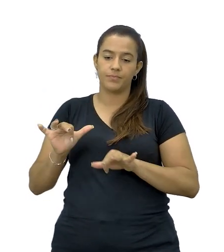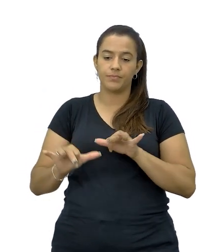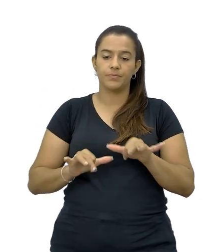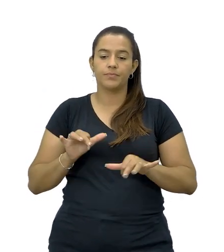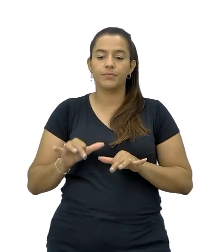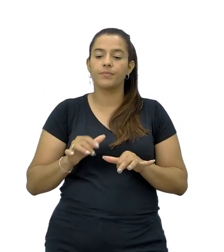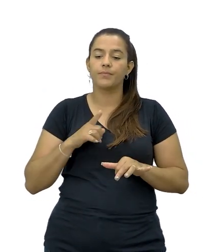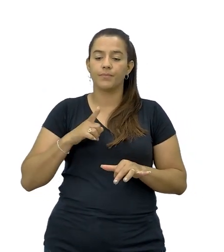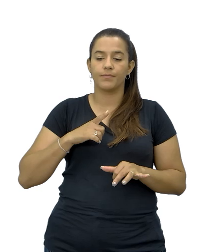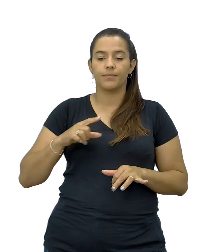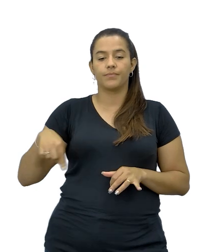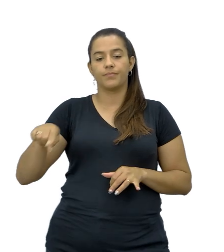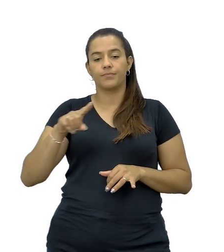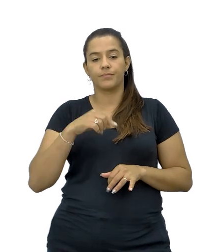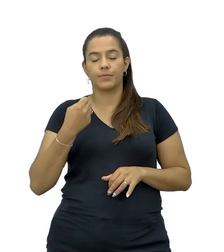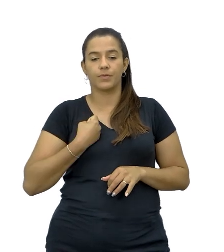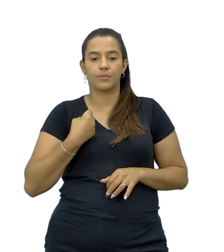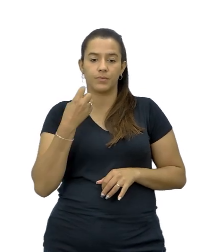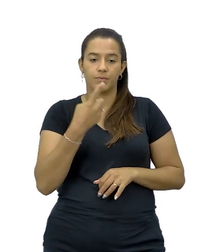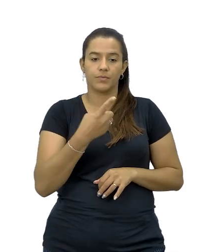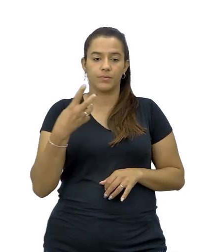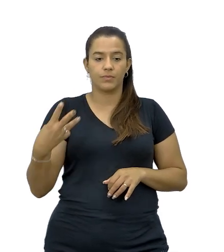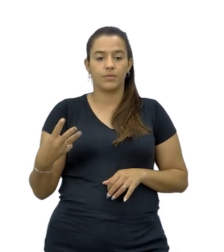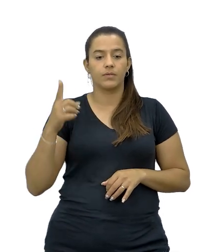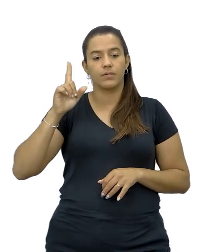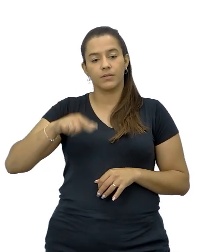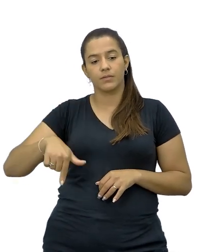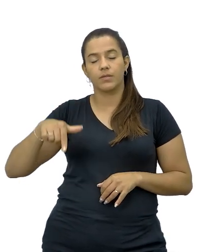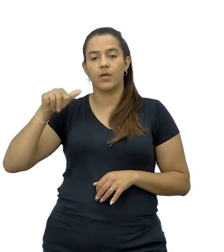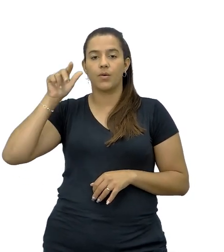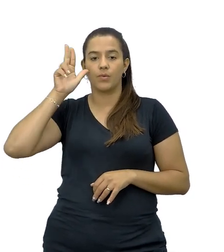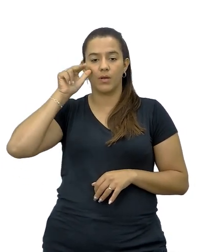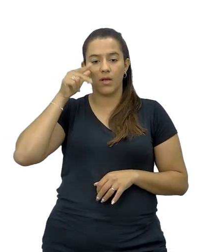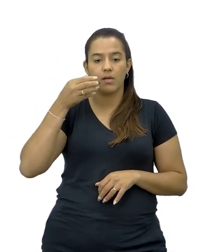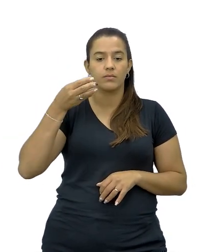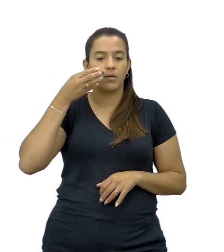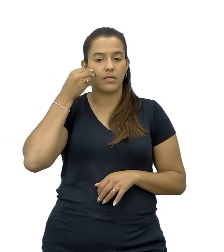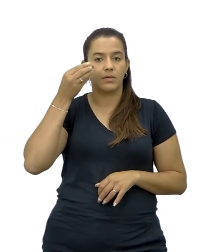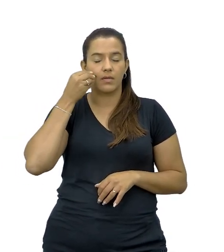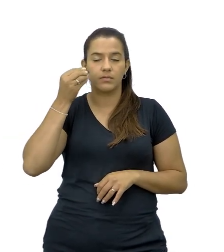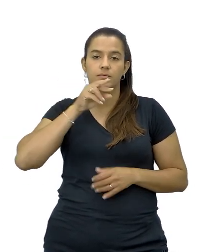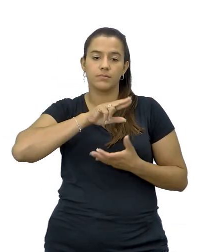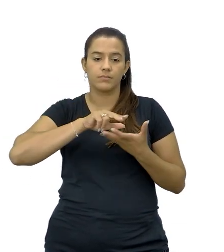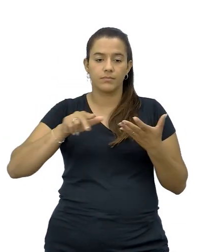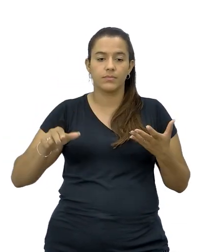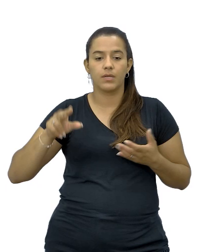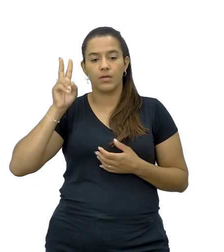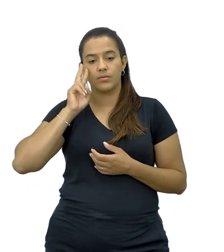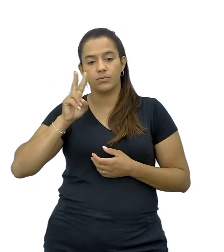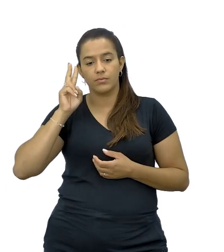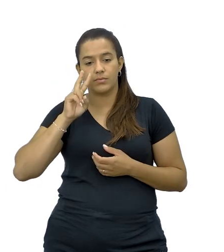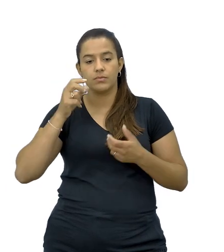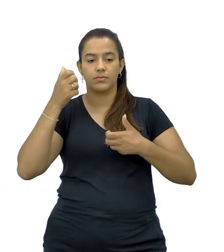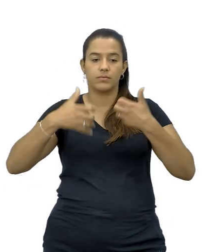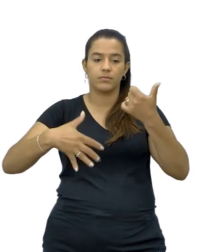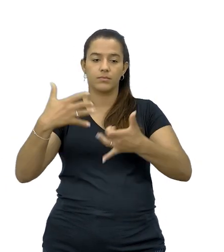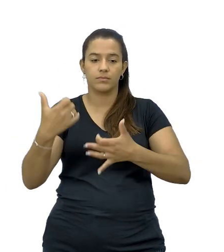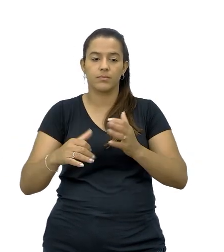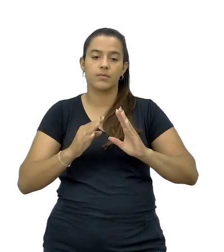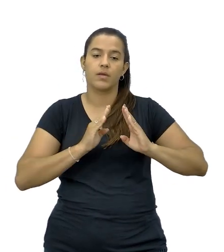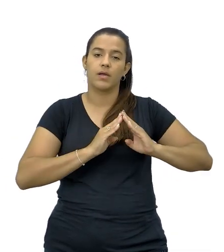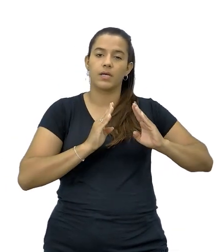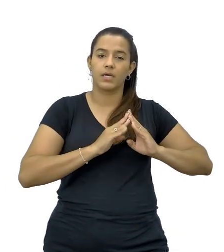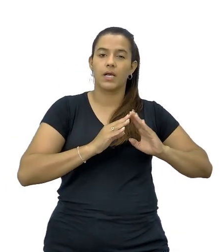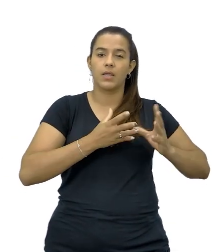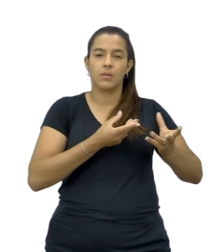página 13, tá bom? Então, o gato e as ratas, aí é uma história também de um gato, né? Havia uma casa